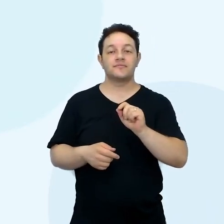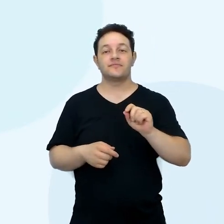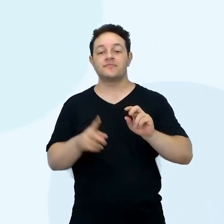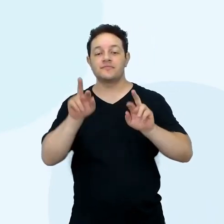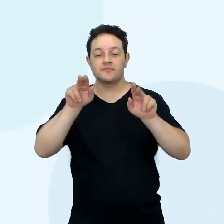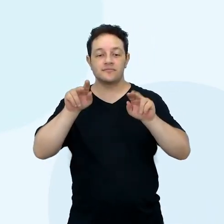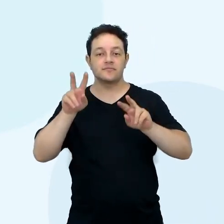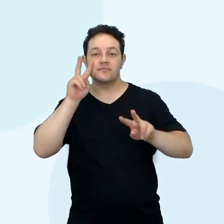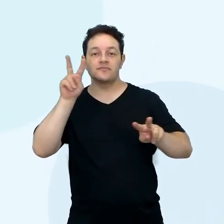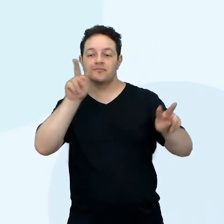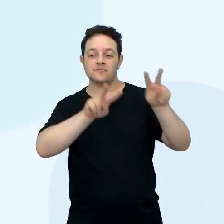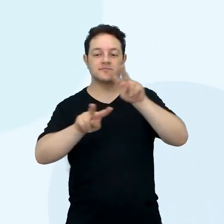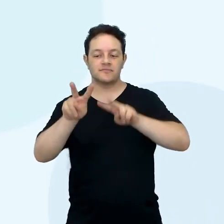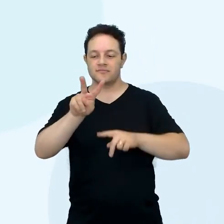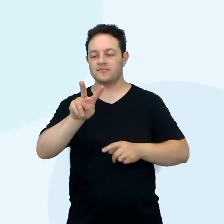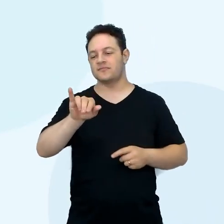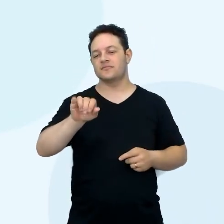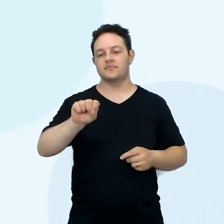visão